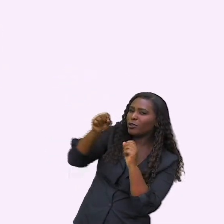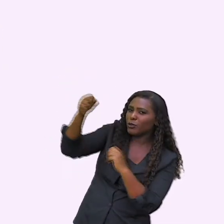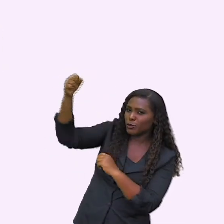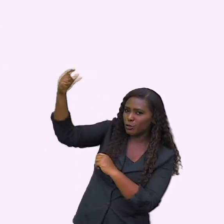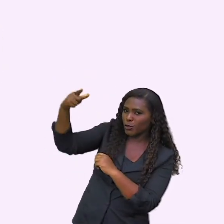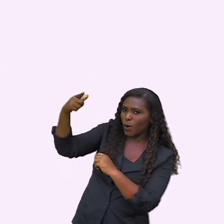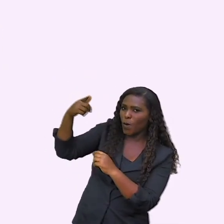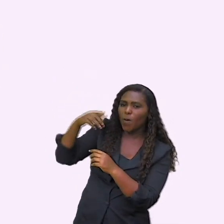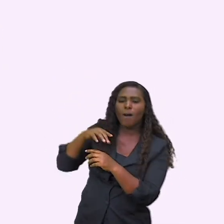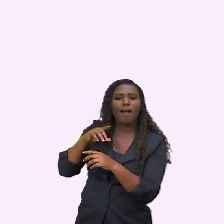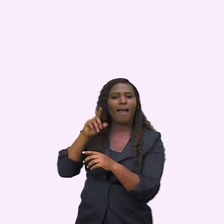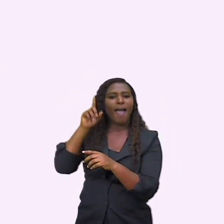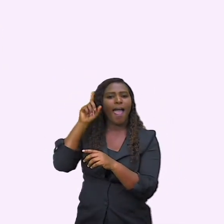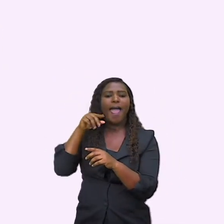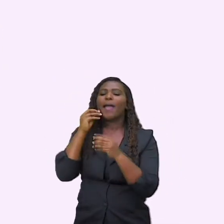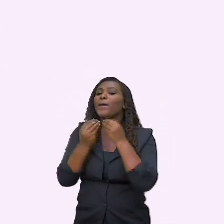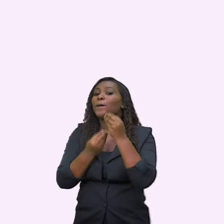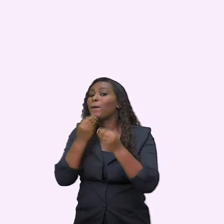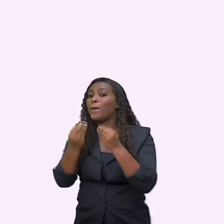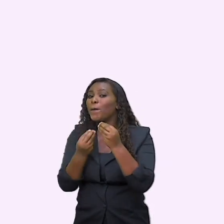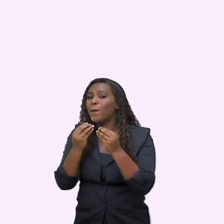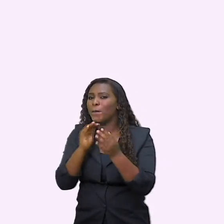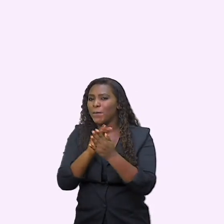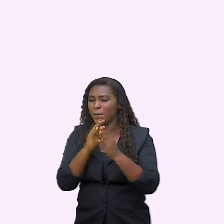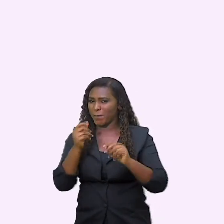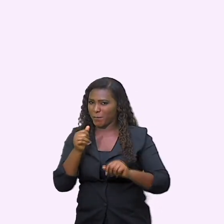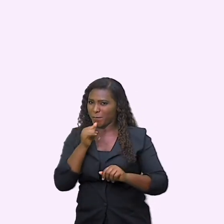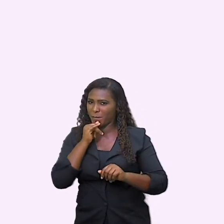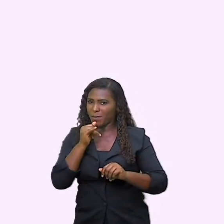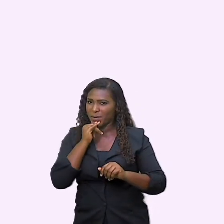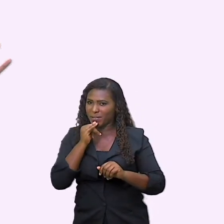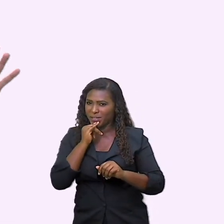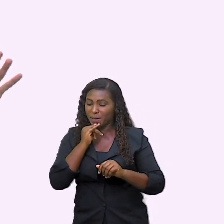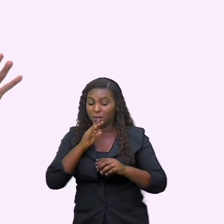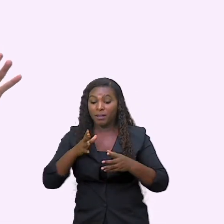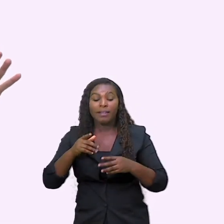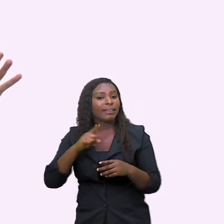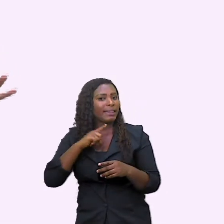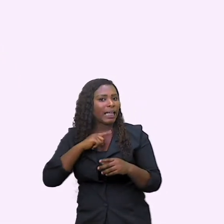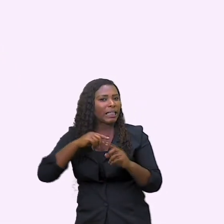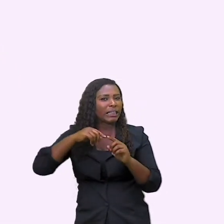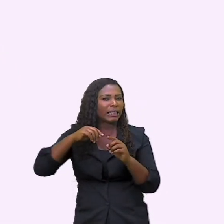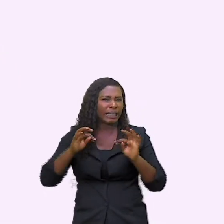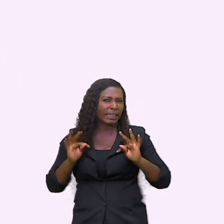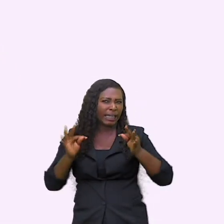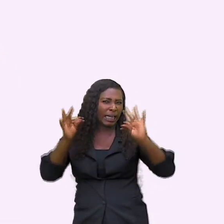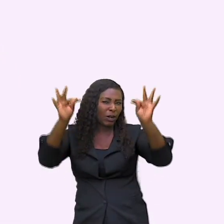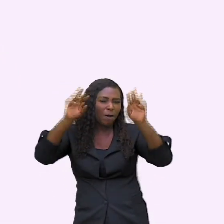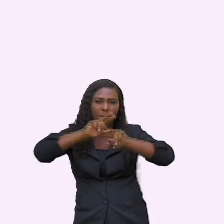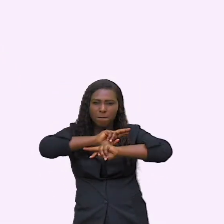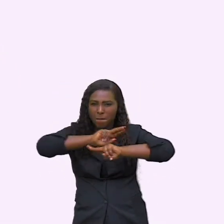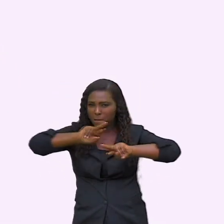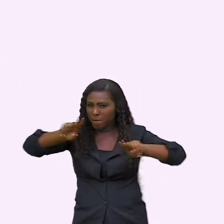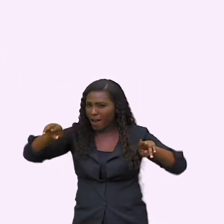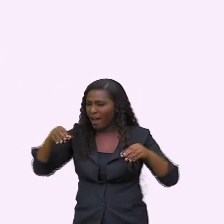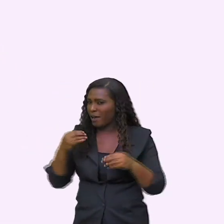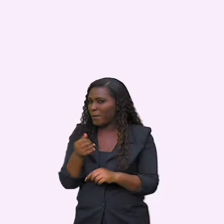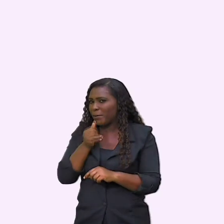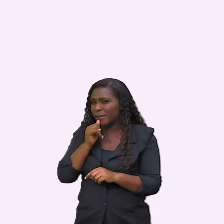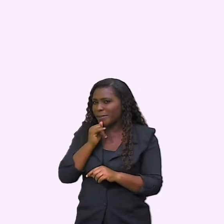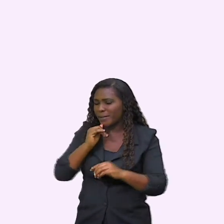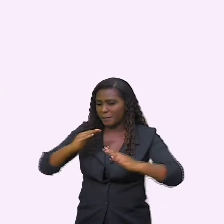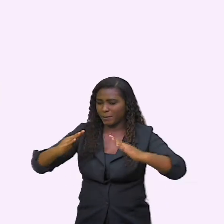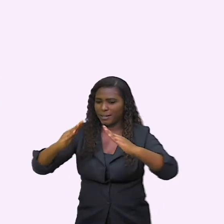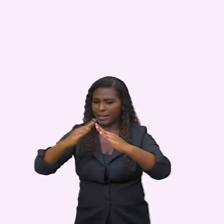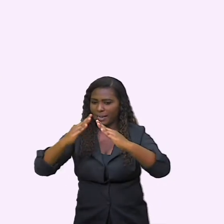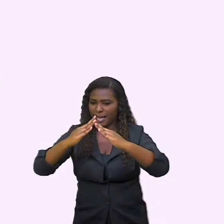Sol. Sua captação pode ser feita por meio de diversas tecnologias, como painéis